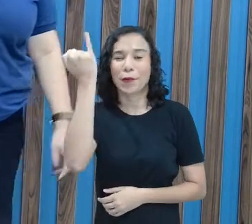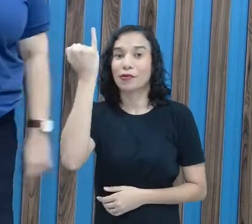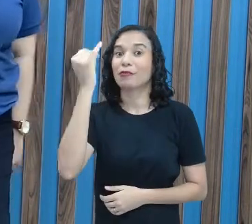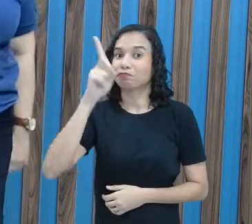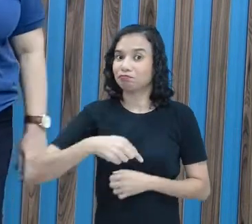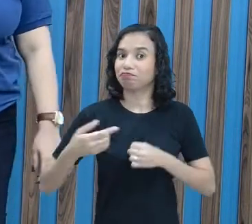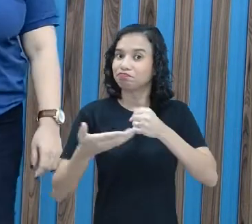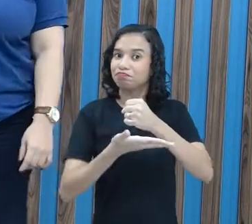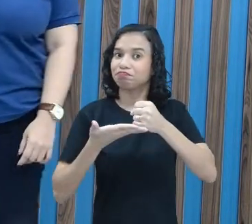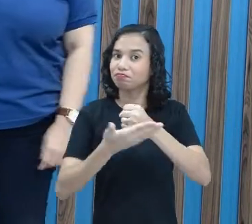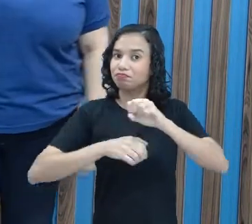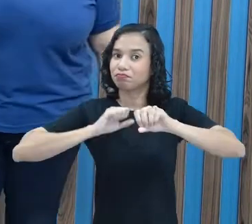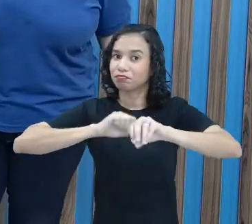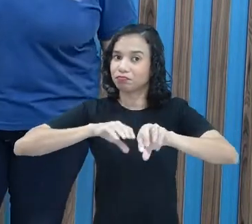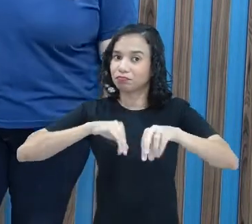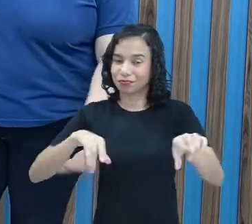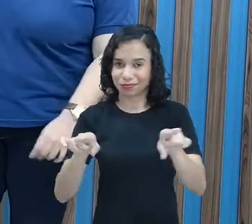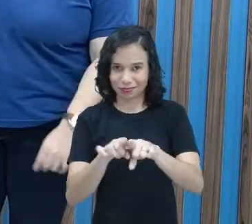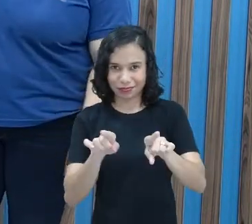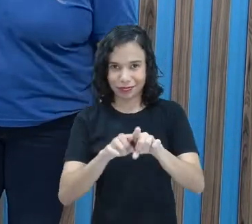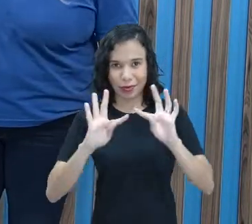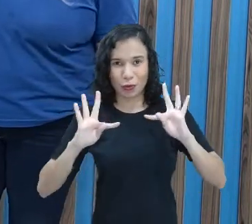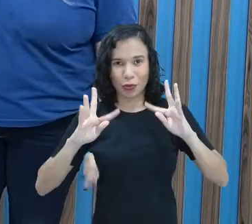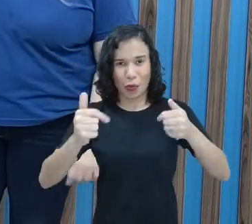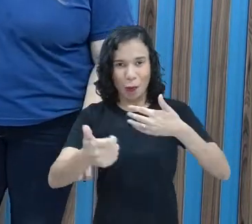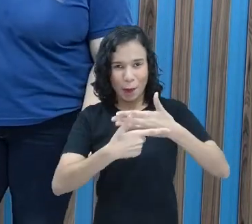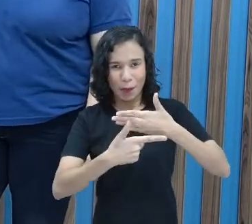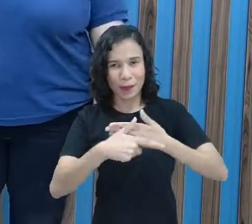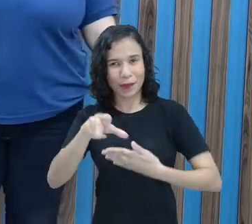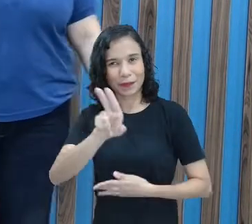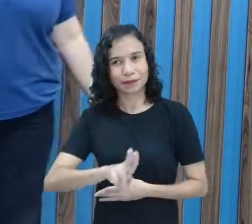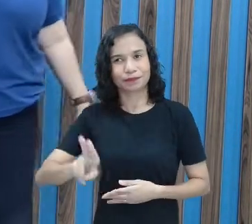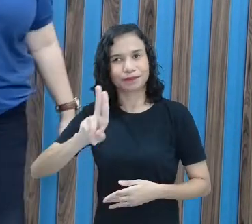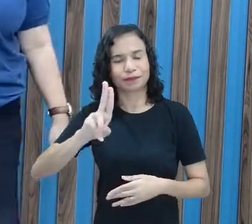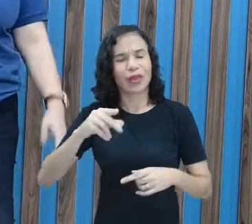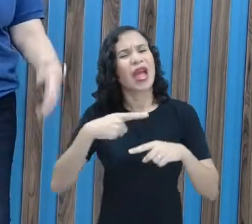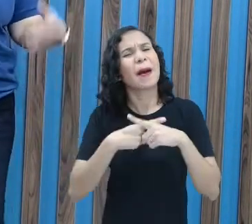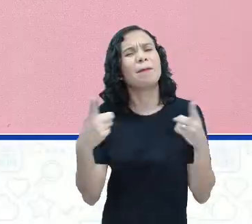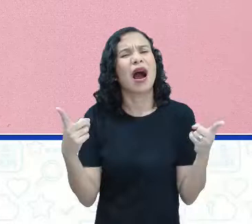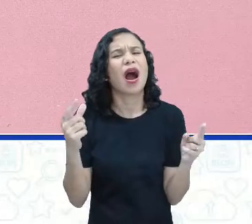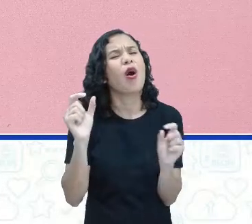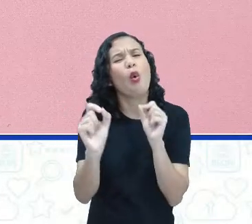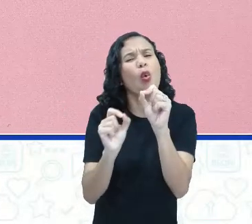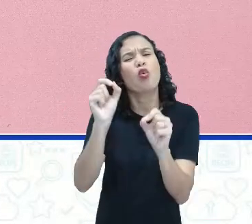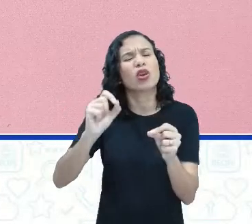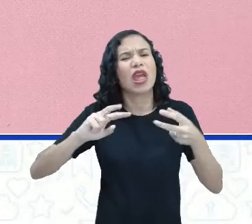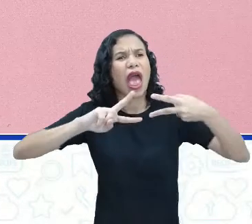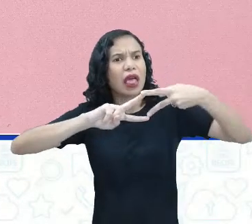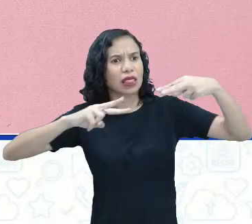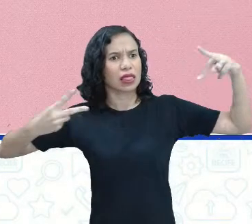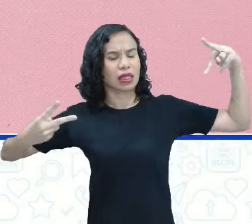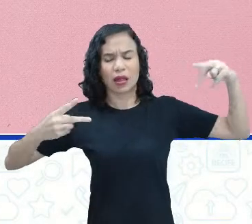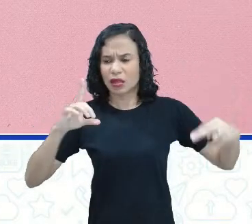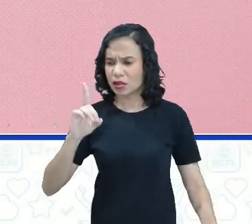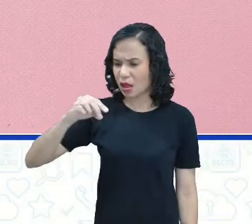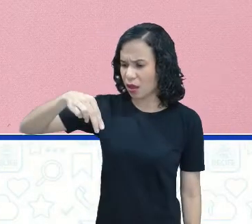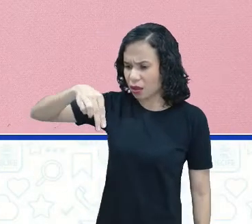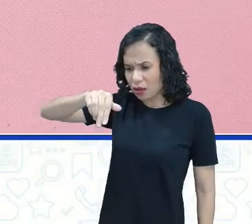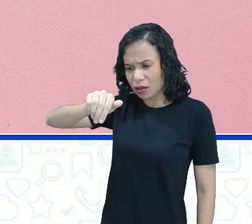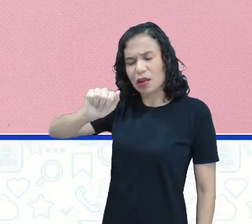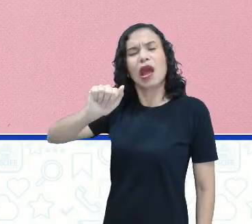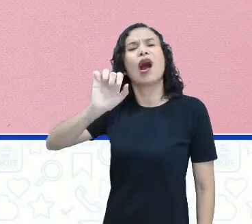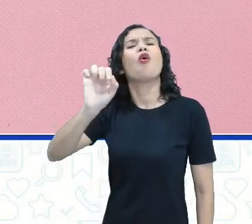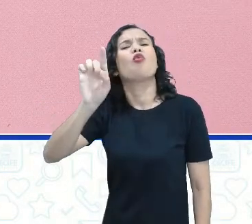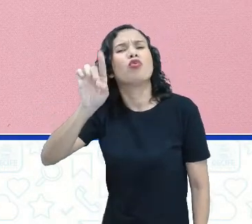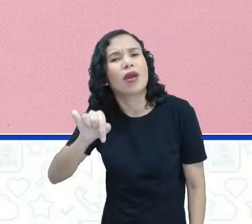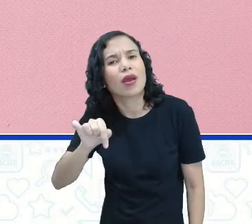É a base da nossa educação também. Serve para tudo, para a gente. Mas, gente, o que é o DNA, né? O que é o